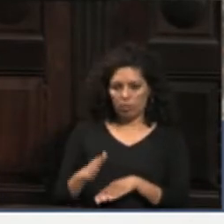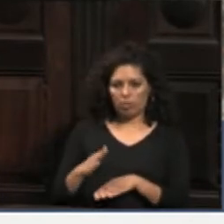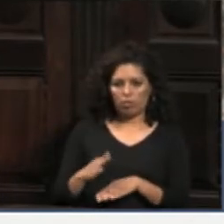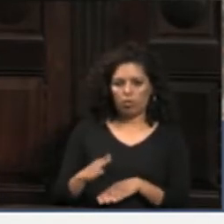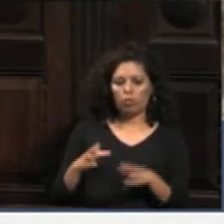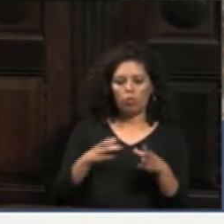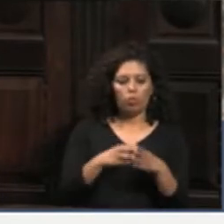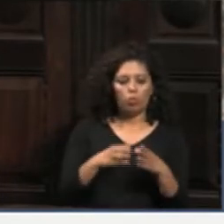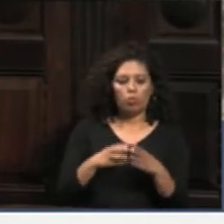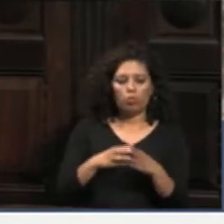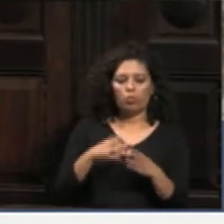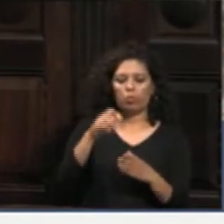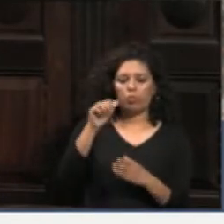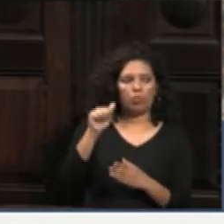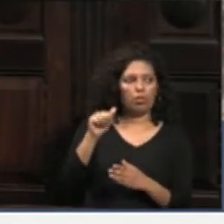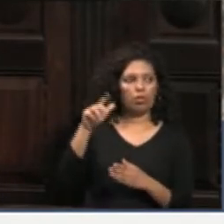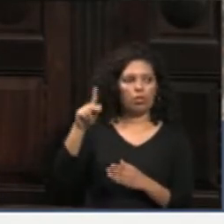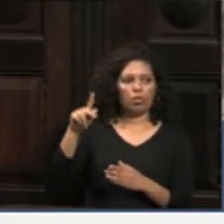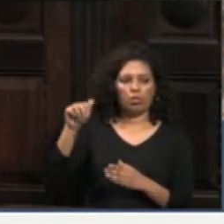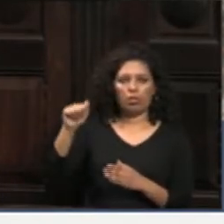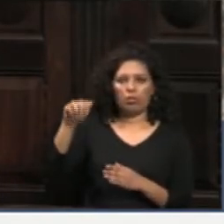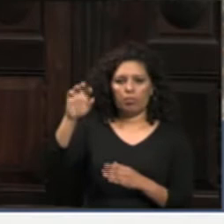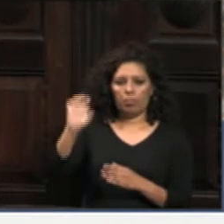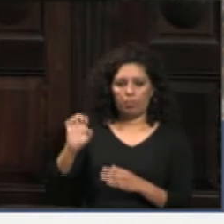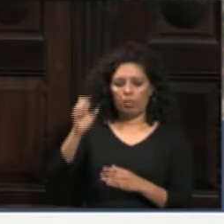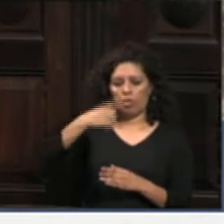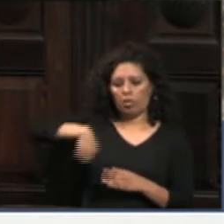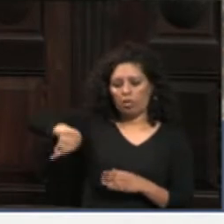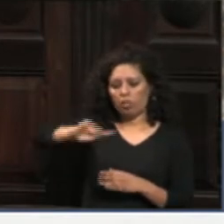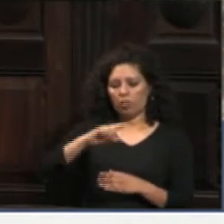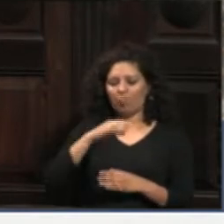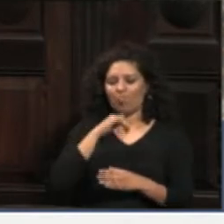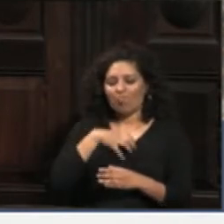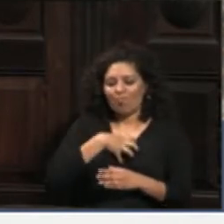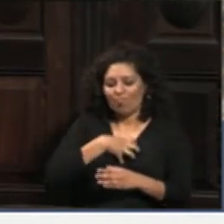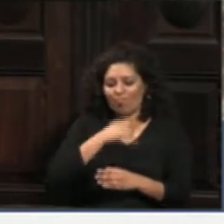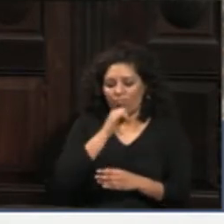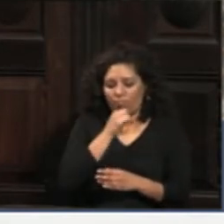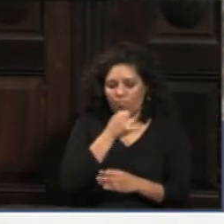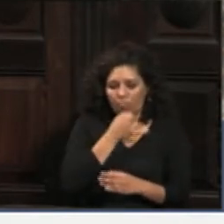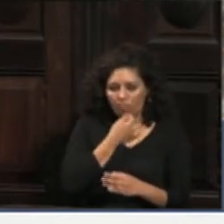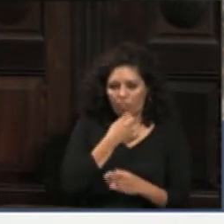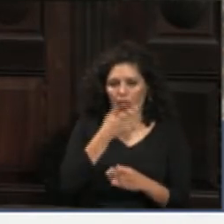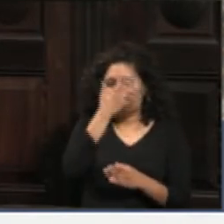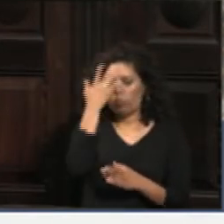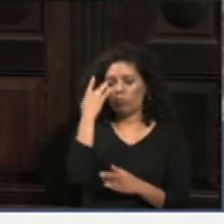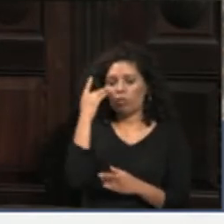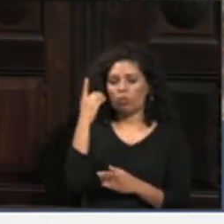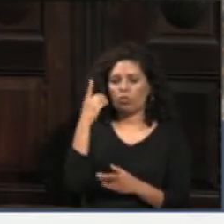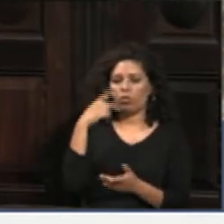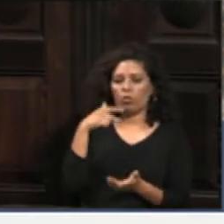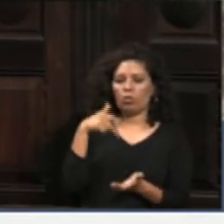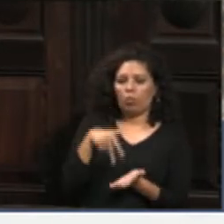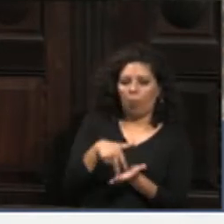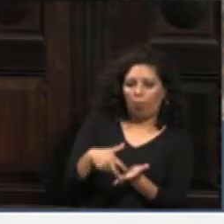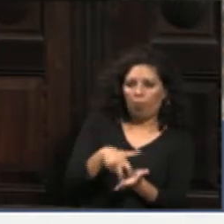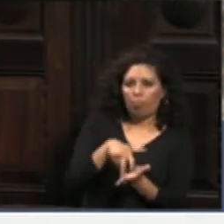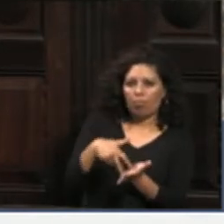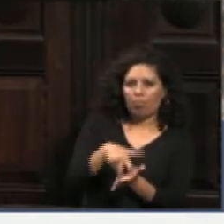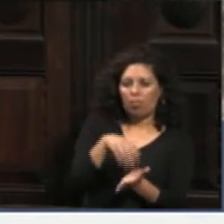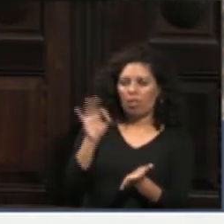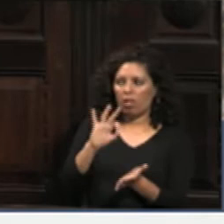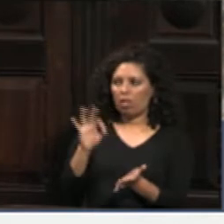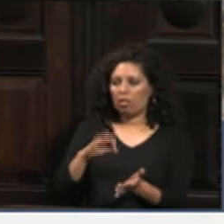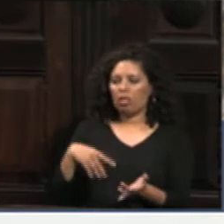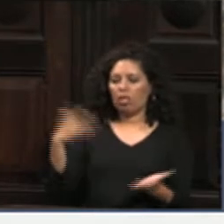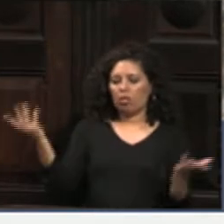APAES. E, portanto, fica aqui o nosso pesar, em nome da Comissão da Pessoa com Deficiência, em nome dessa casa, o nosso abraço